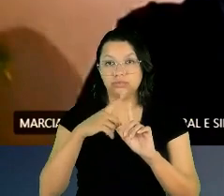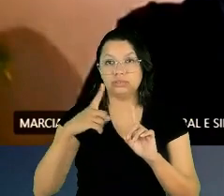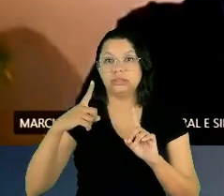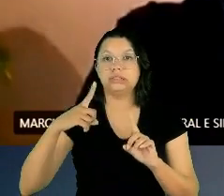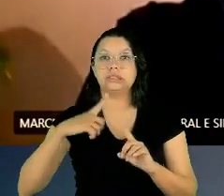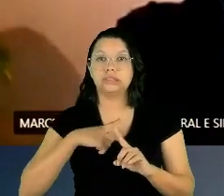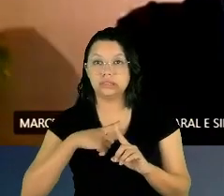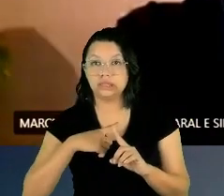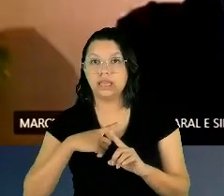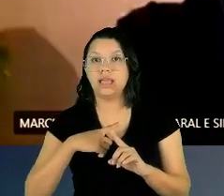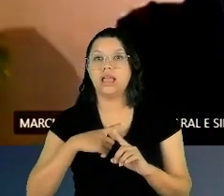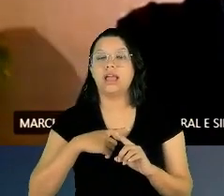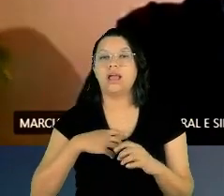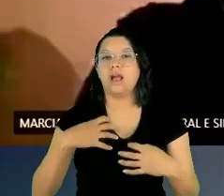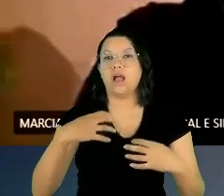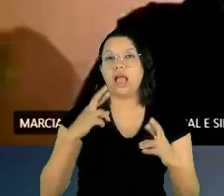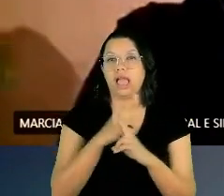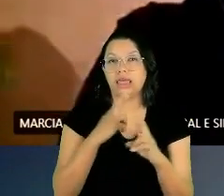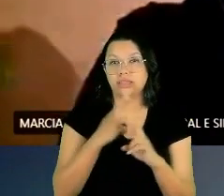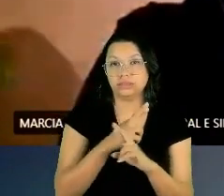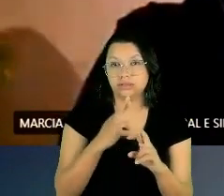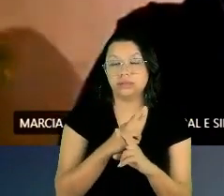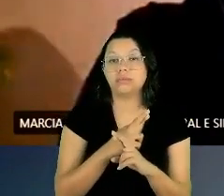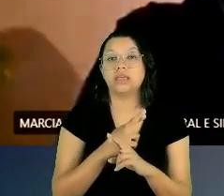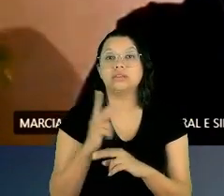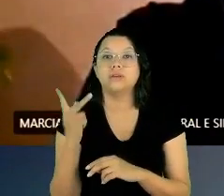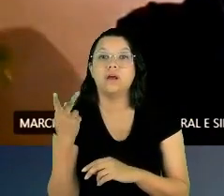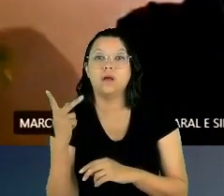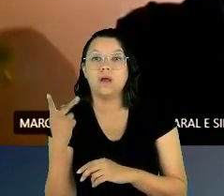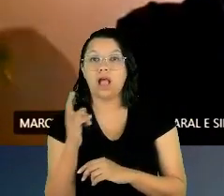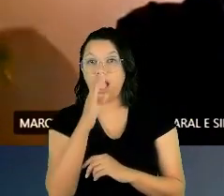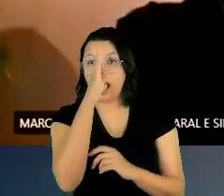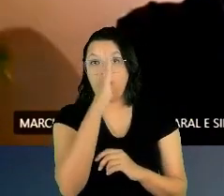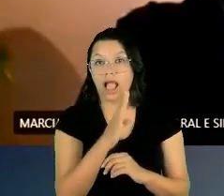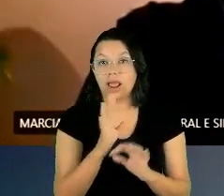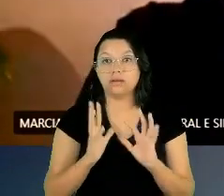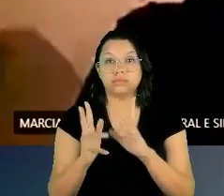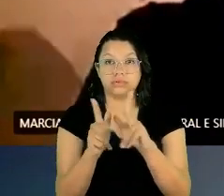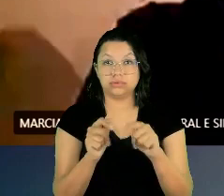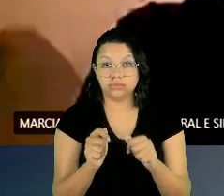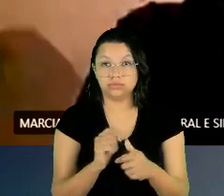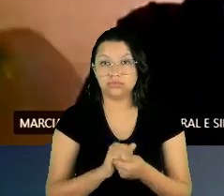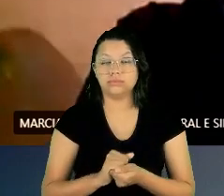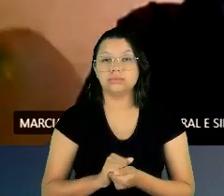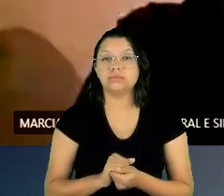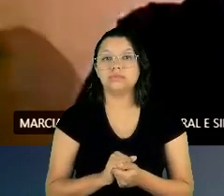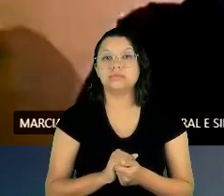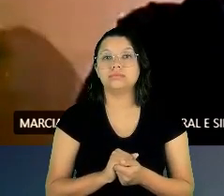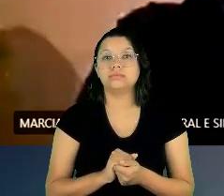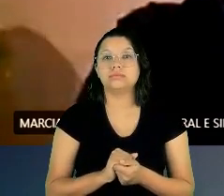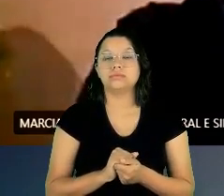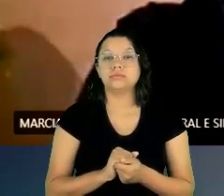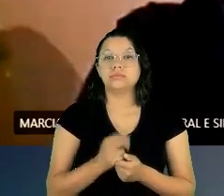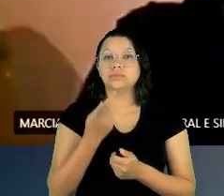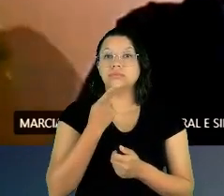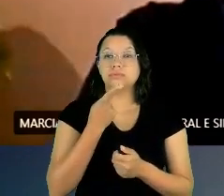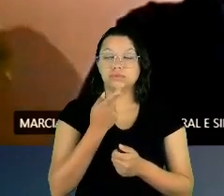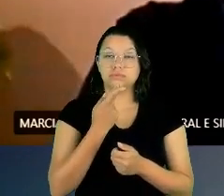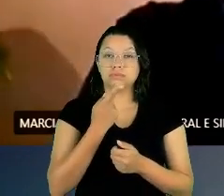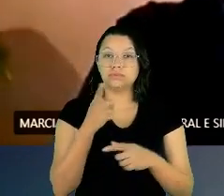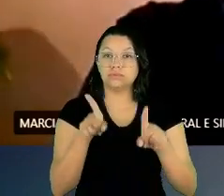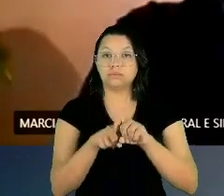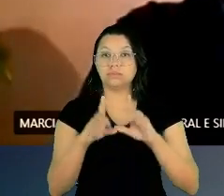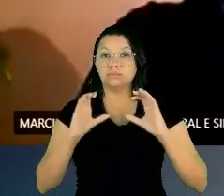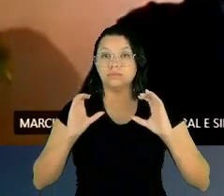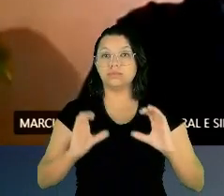para reconciliar, para falar oi, eles têm relacionamentos homossexuais e heterossexuais para tudo, né, os macacos bonobos. E